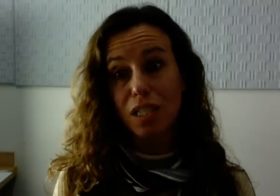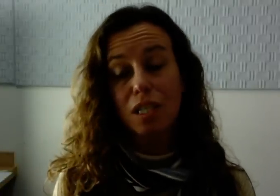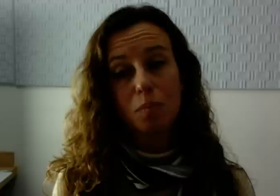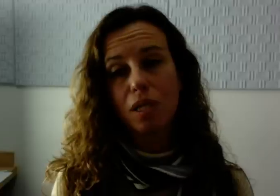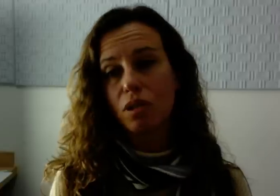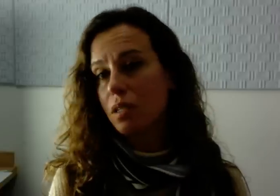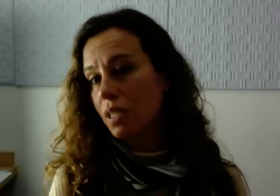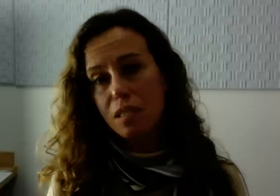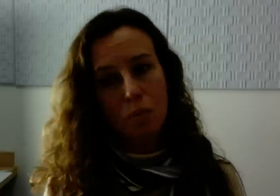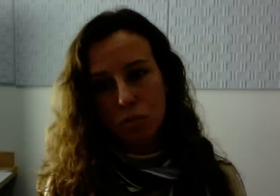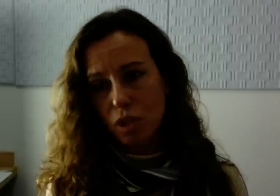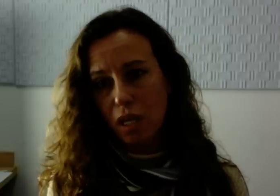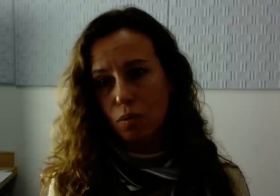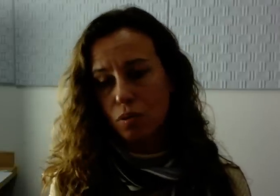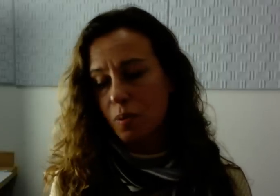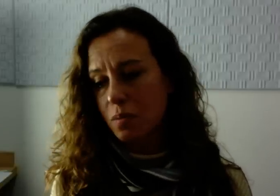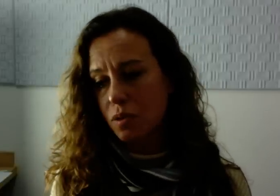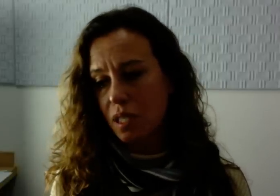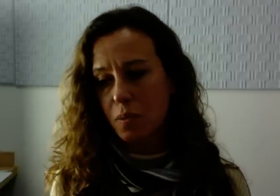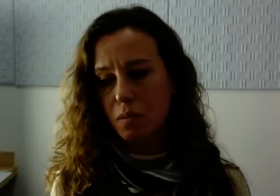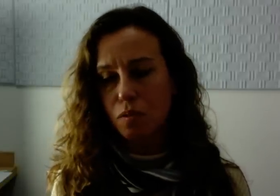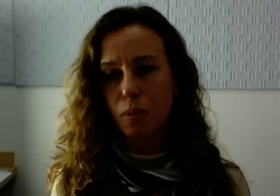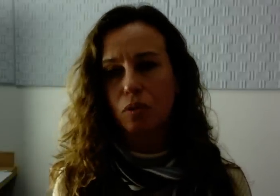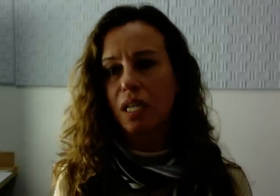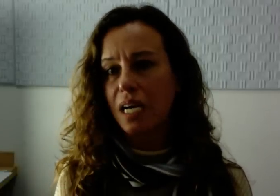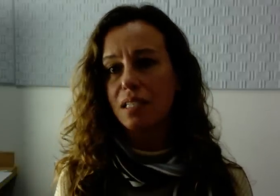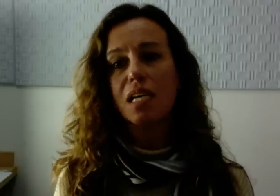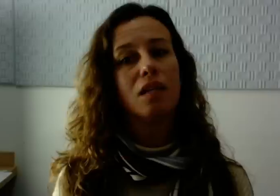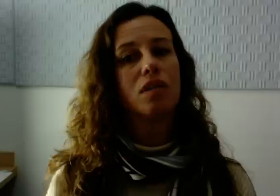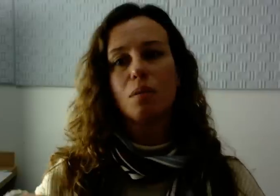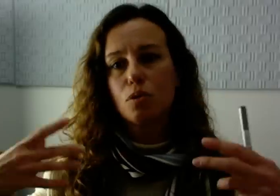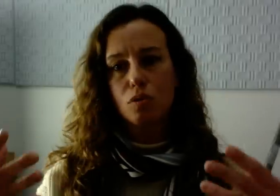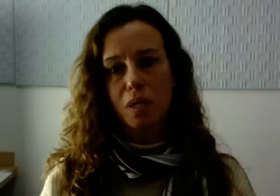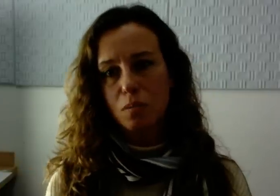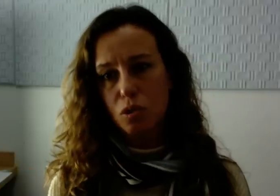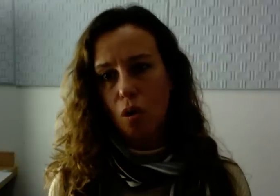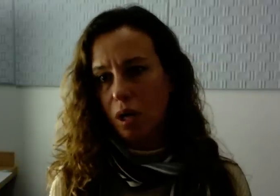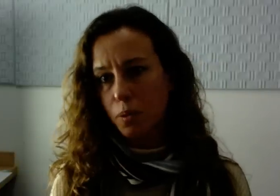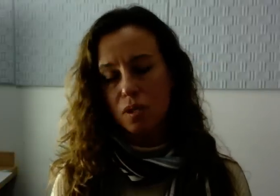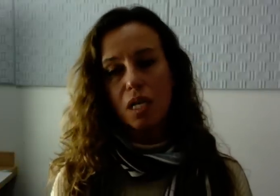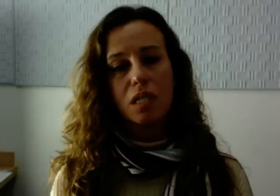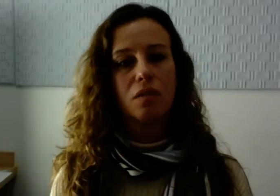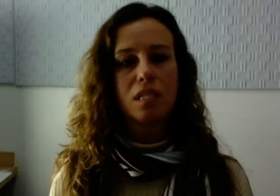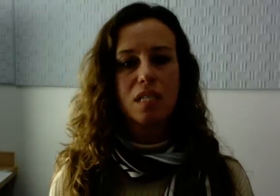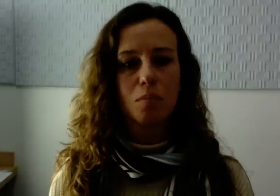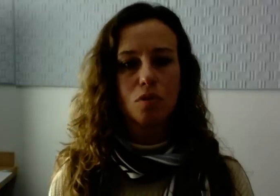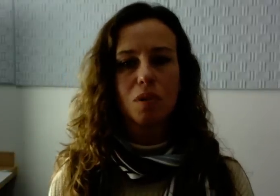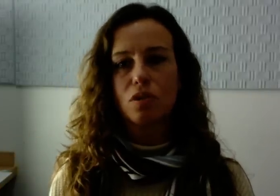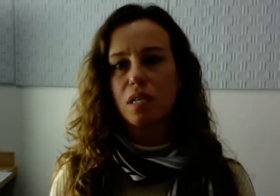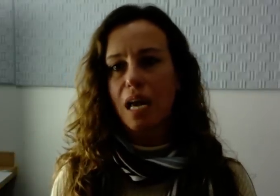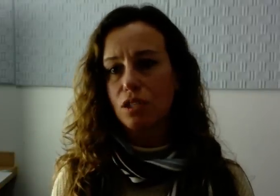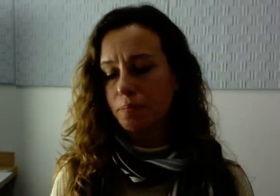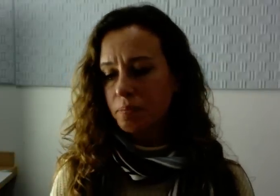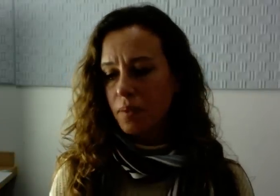prática porque nós Não nascemos com direit com os mesmos as mesmas oportunidades Não nascemos com os mesmos corpos Não nascemos